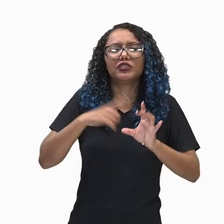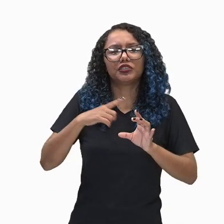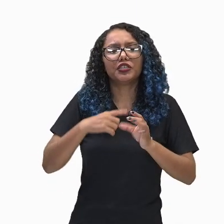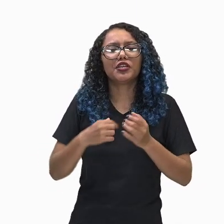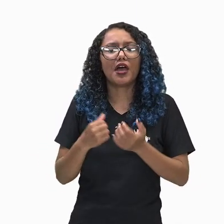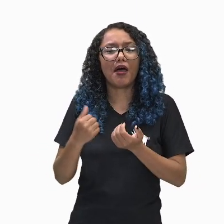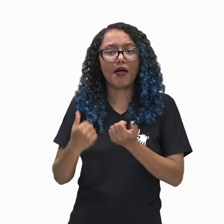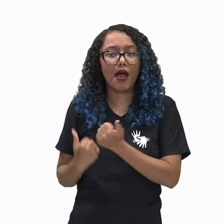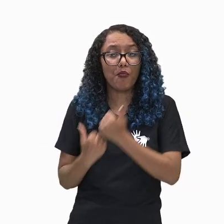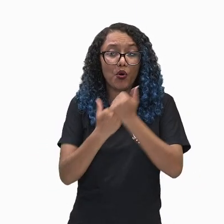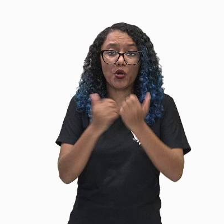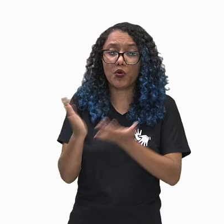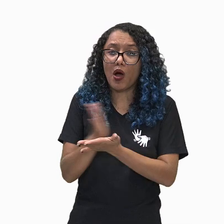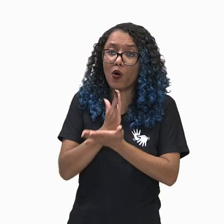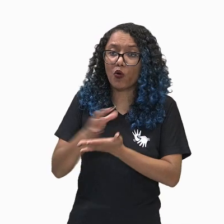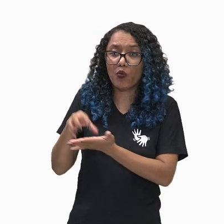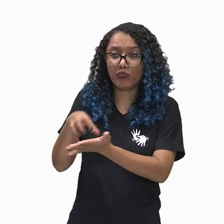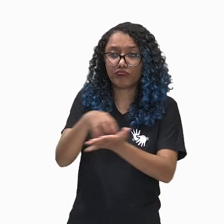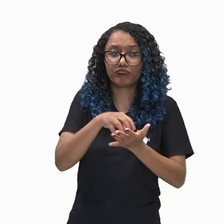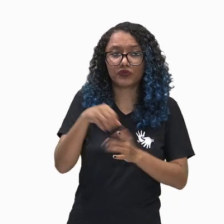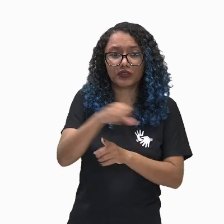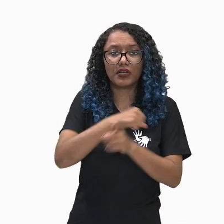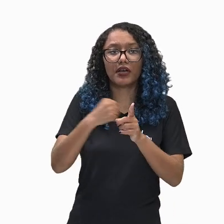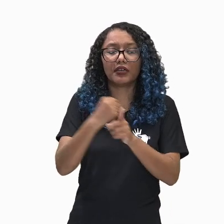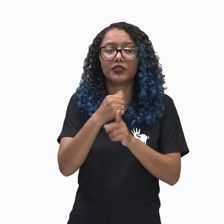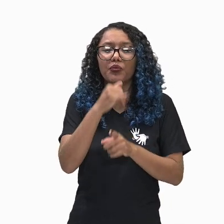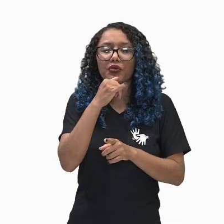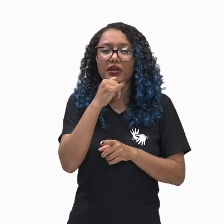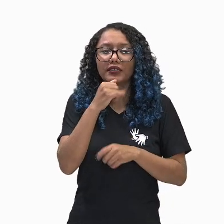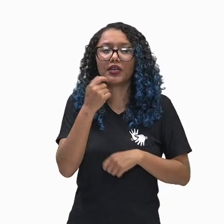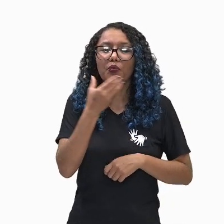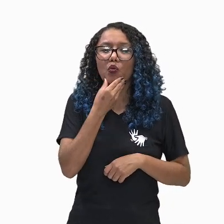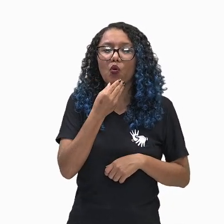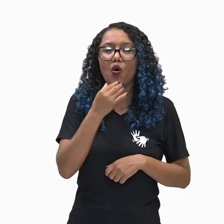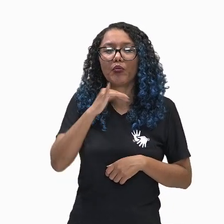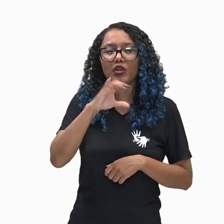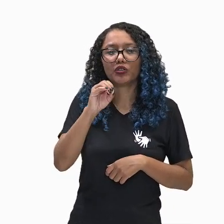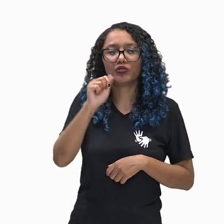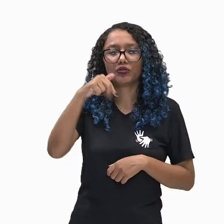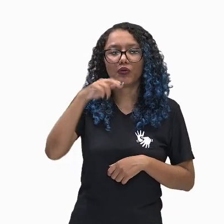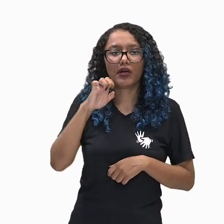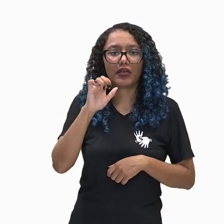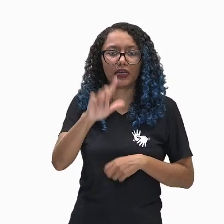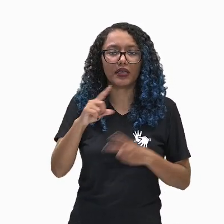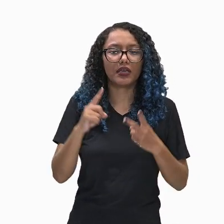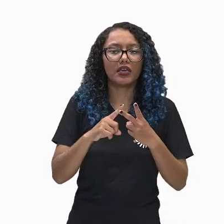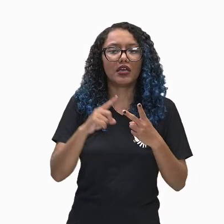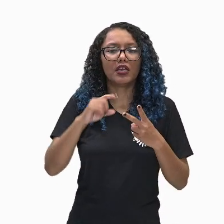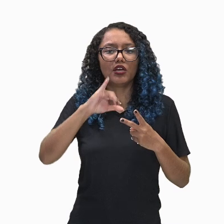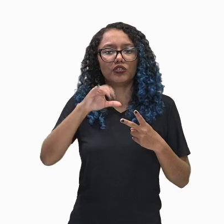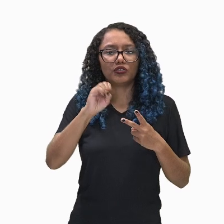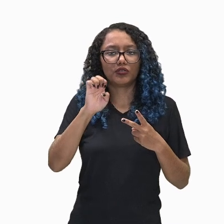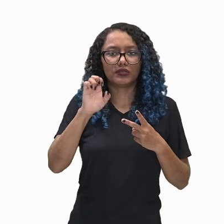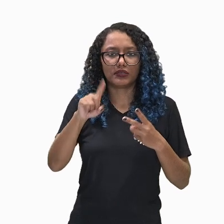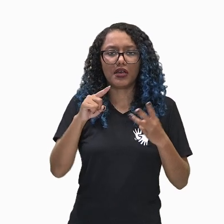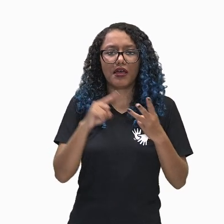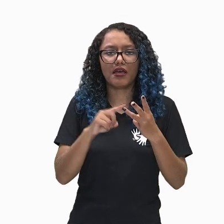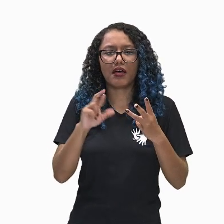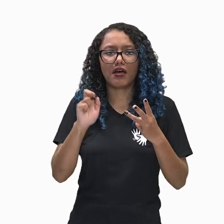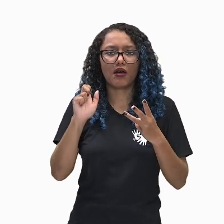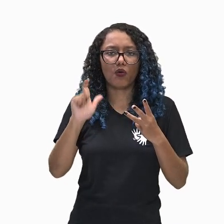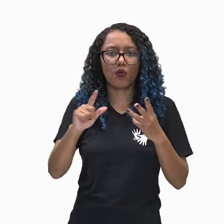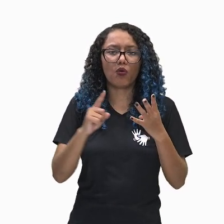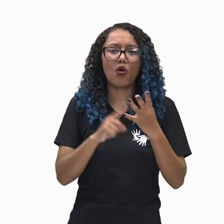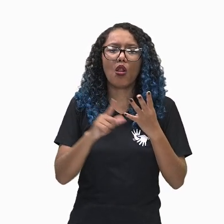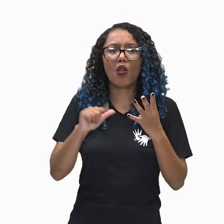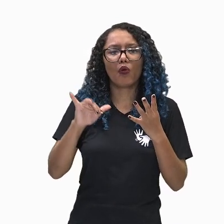da sociedade brasileira, como os intelectuais Joaquim Nabuco, o José do Patrocínio, Raul Pompeia, Luiz Gama,